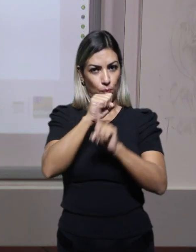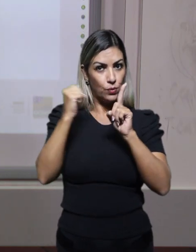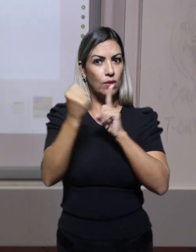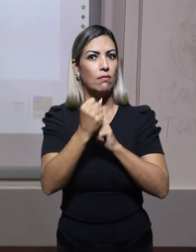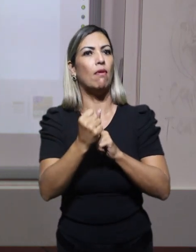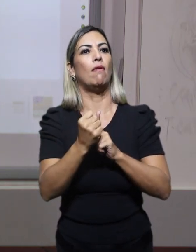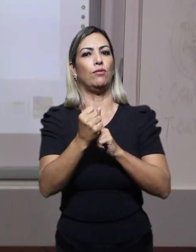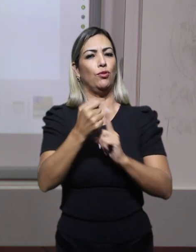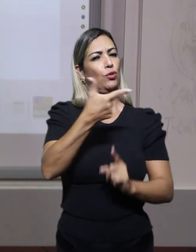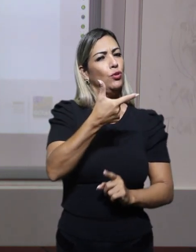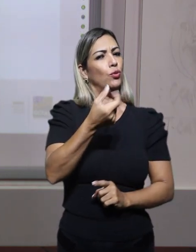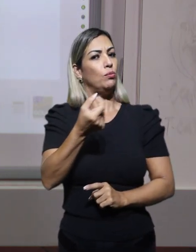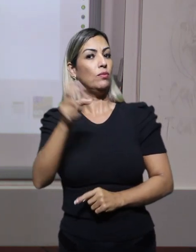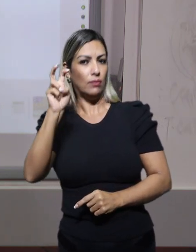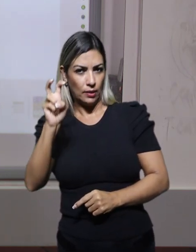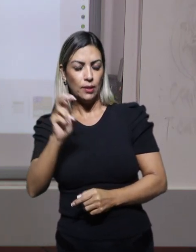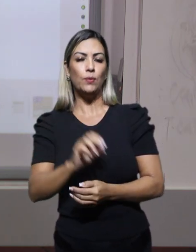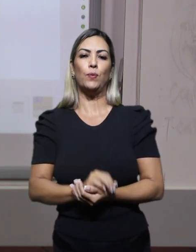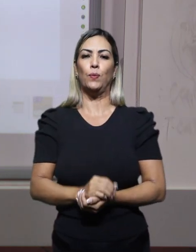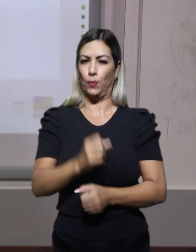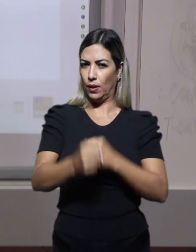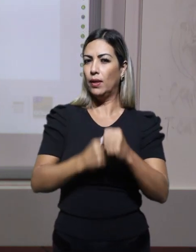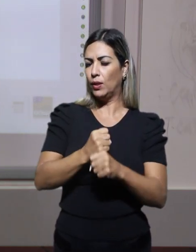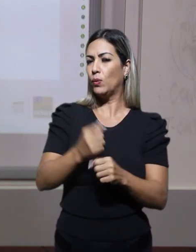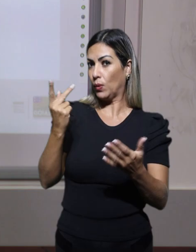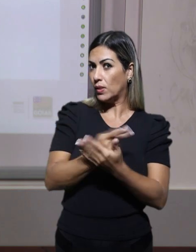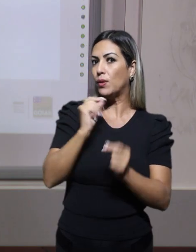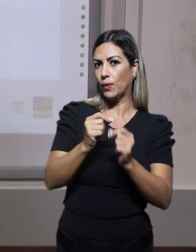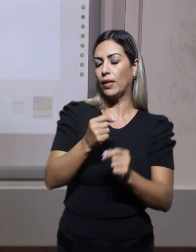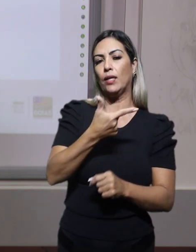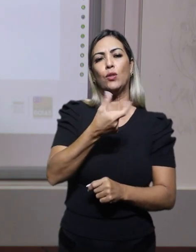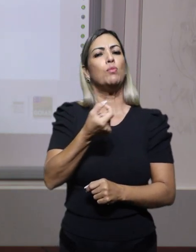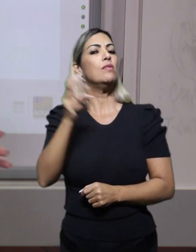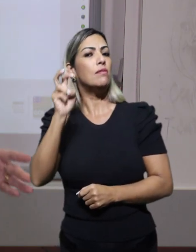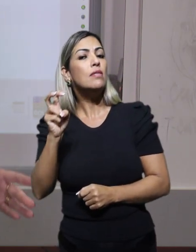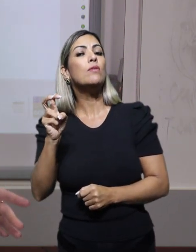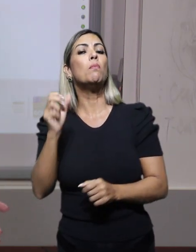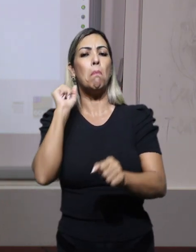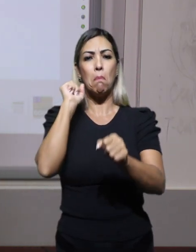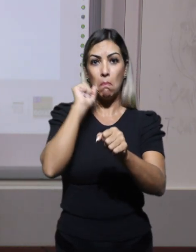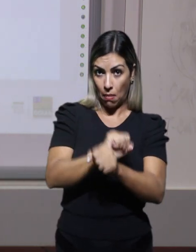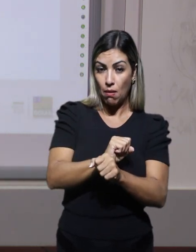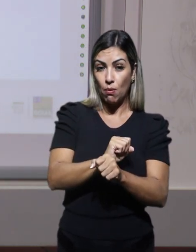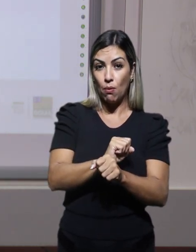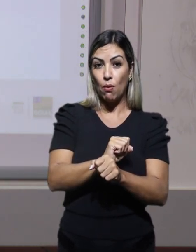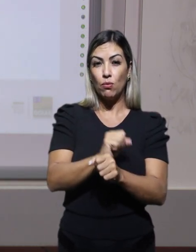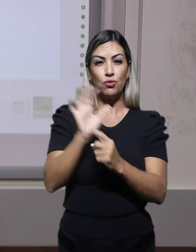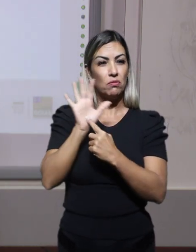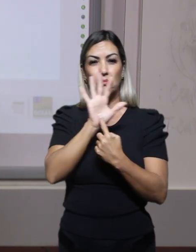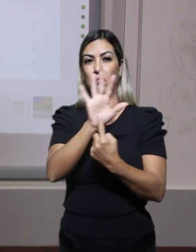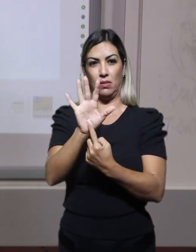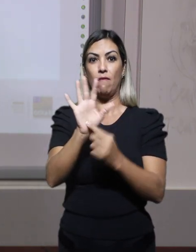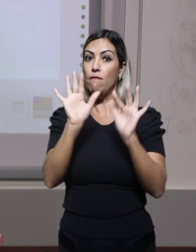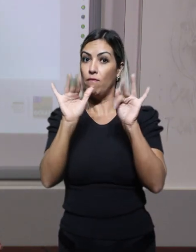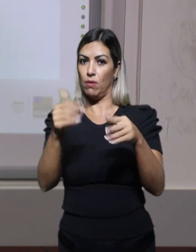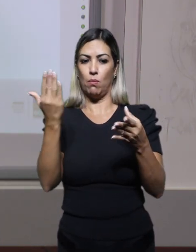2005 que parou de ser considerado para colocar um fim ao processo. Esse colocar o fim ao